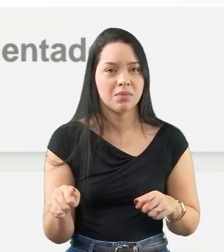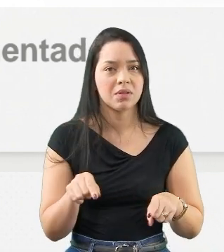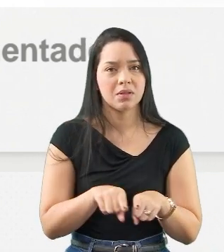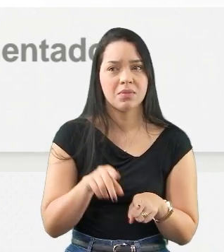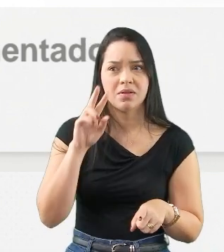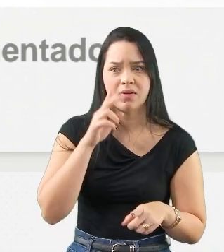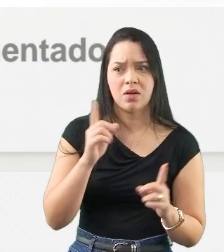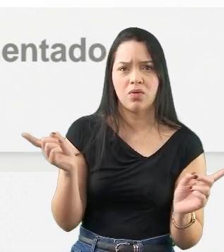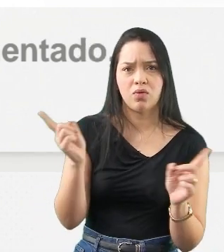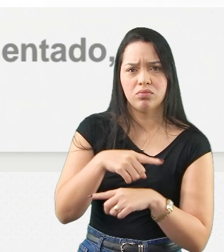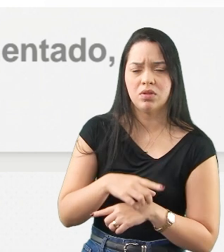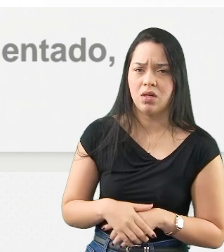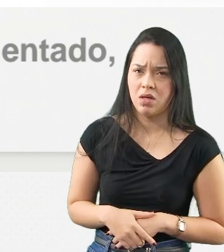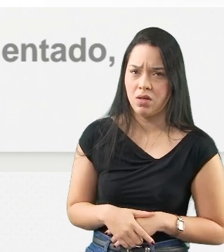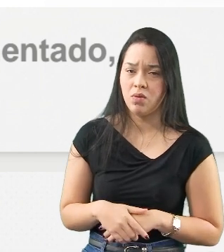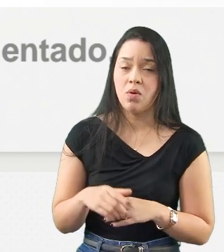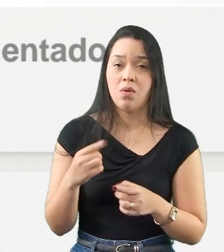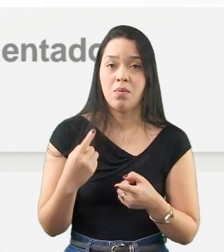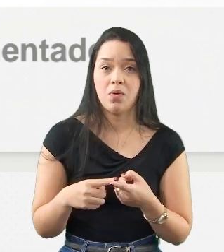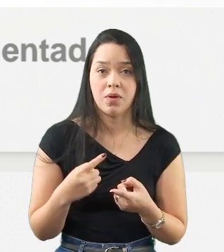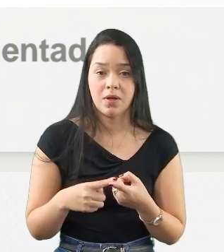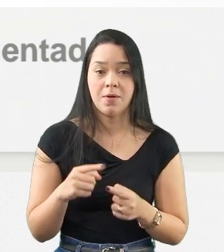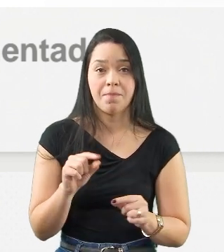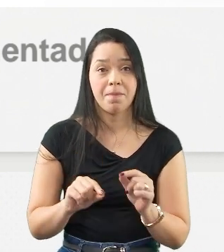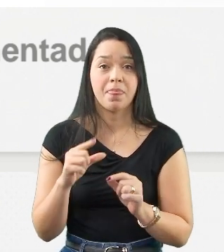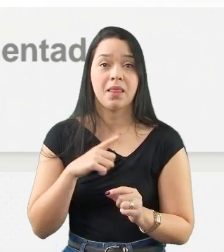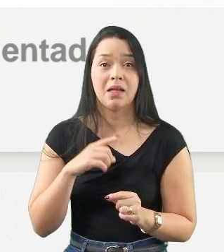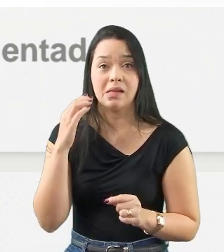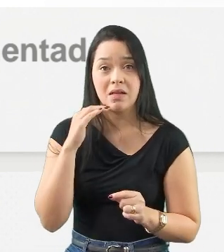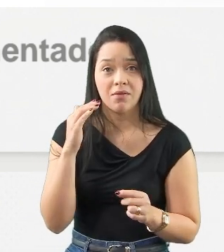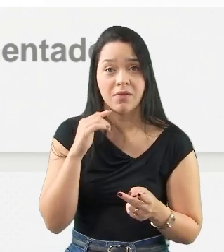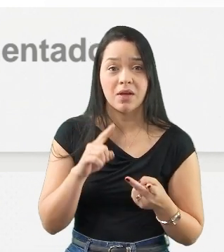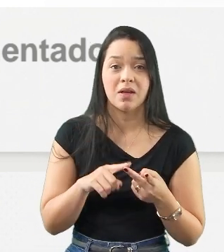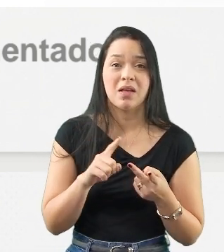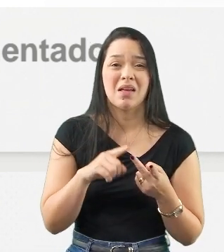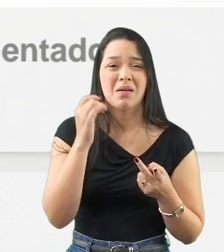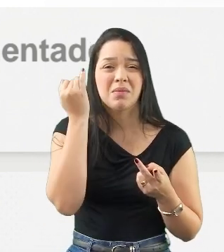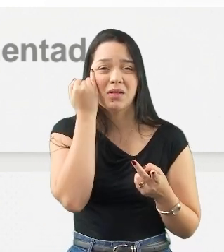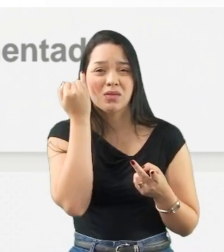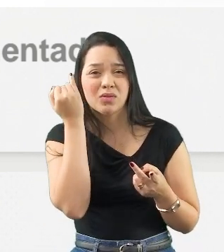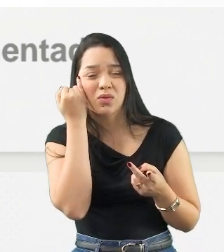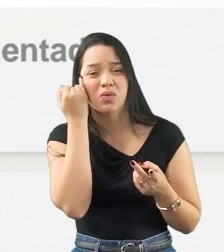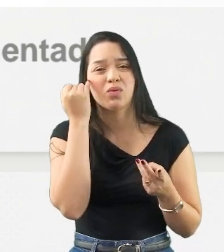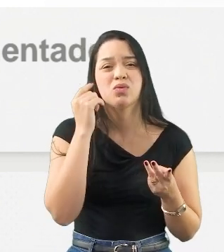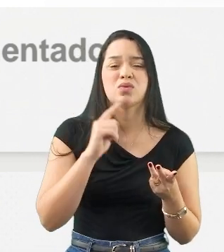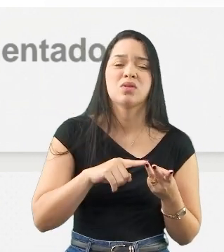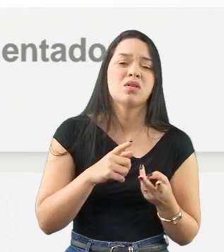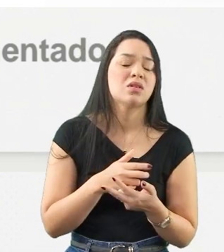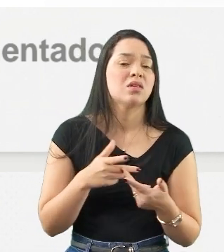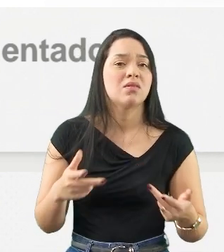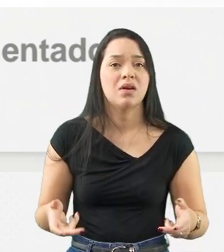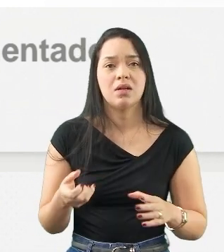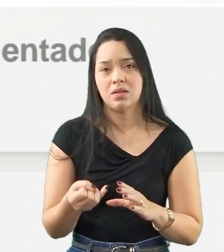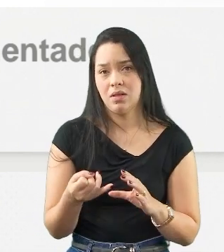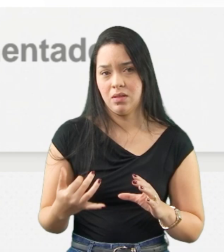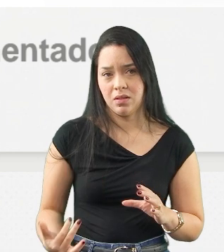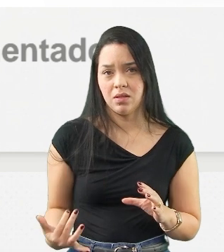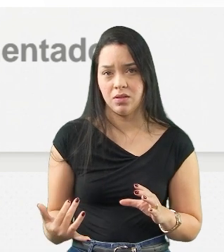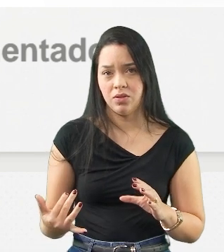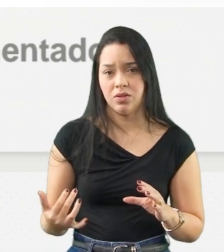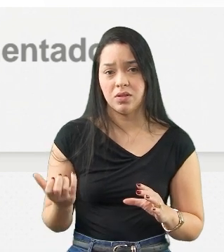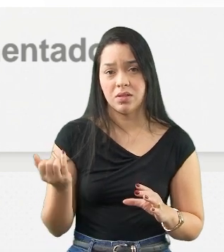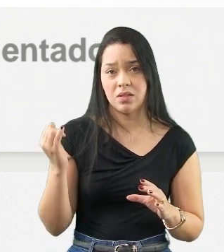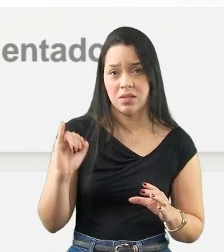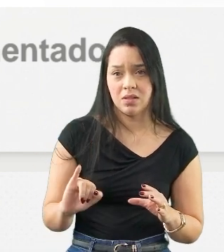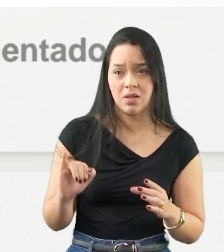ao contrário, porque Macunaíma, ele tem defeito, ele é preguiçoso, ele tem várias características que, se a gente